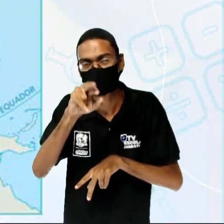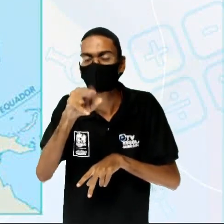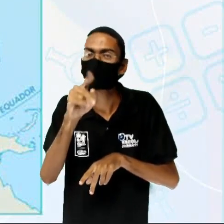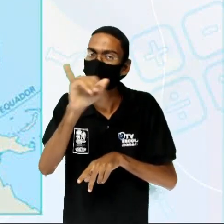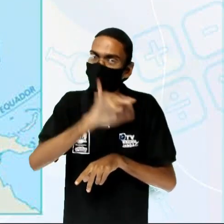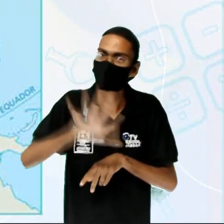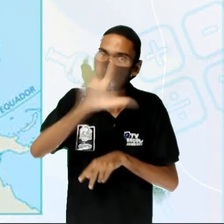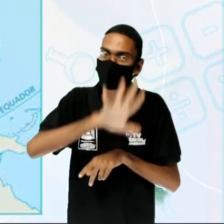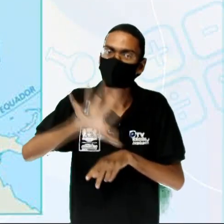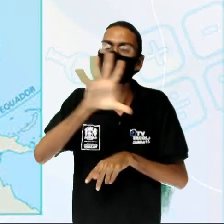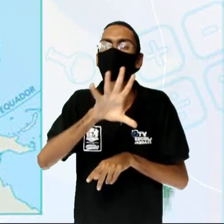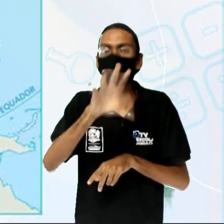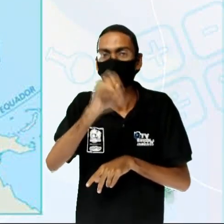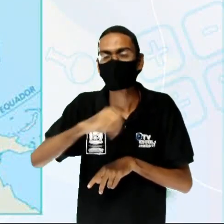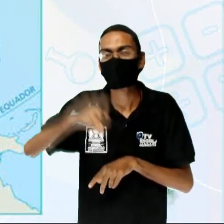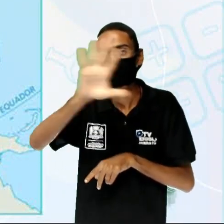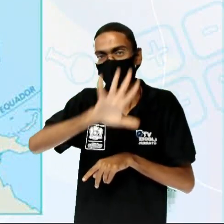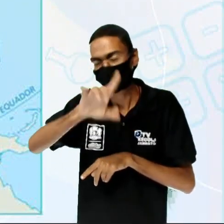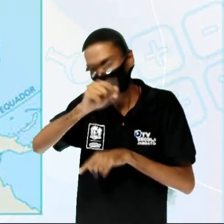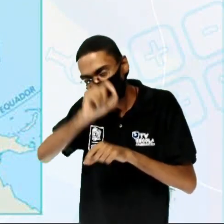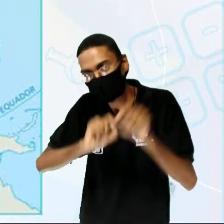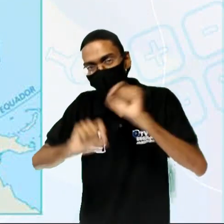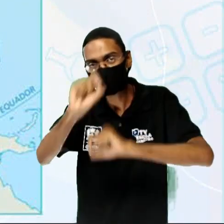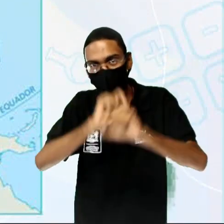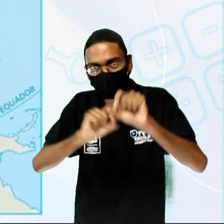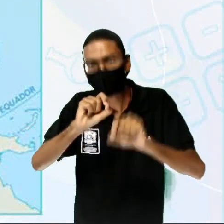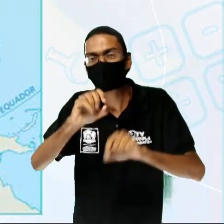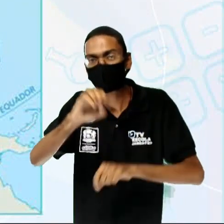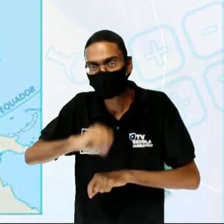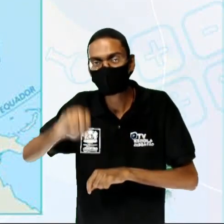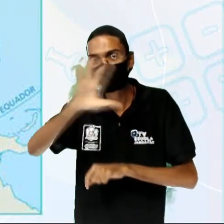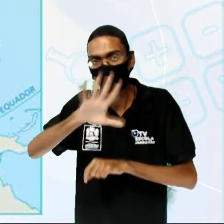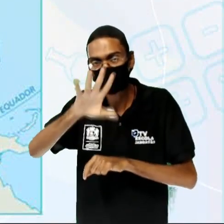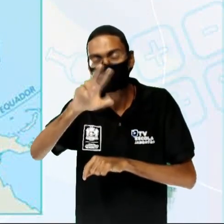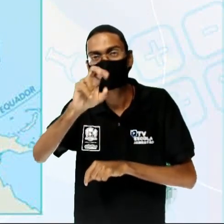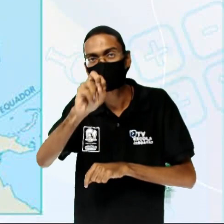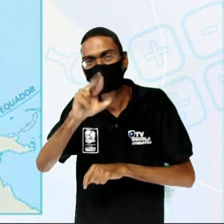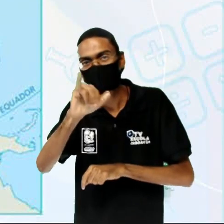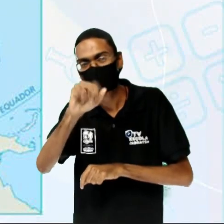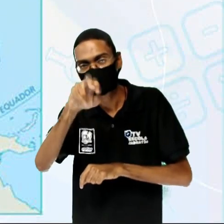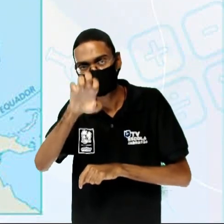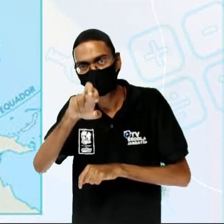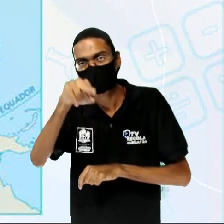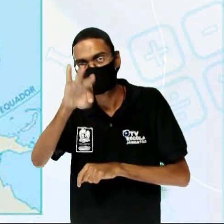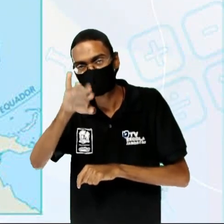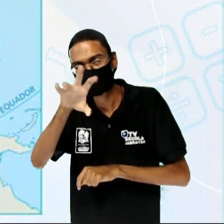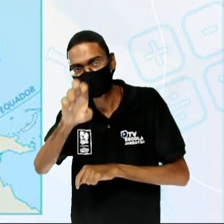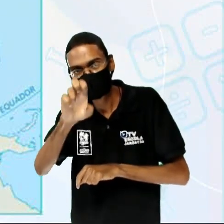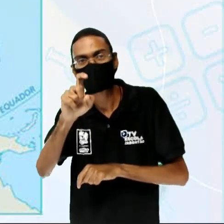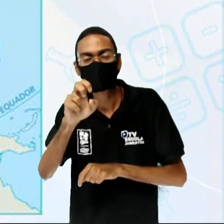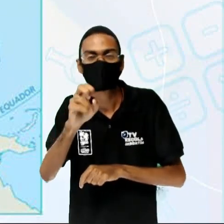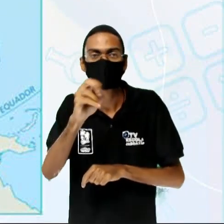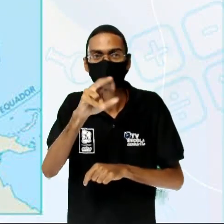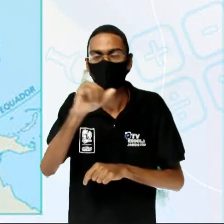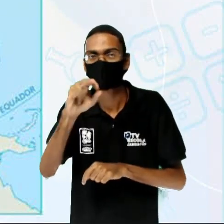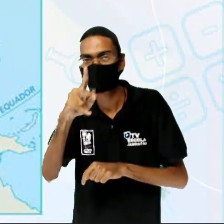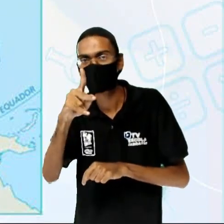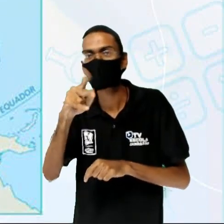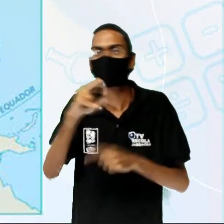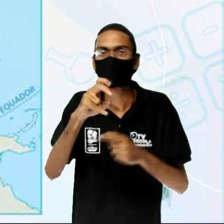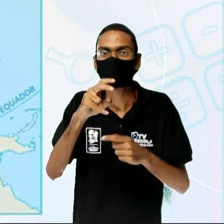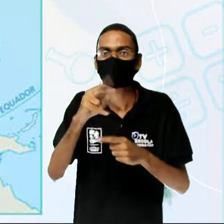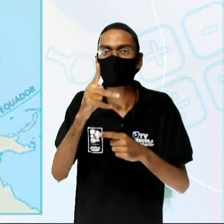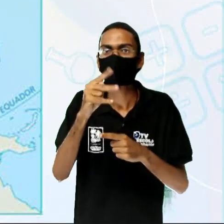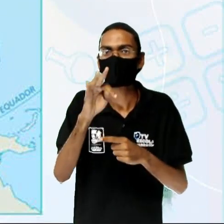da Ásia Oriental, como Extremo Oriente. Né? E na visão eurocêntrica, a Turquia corresponde ao